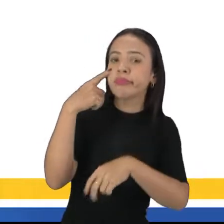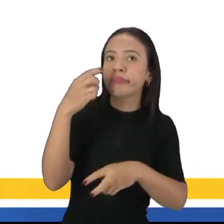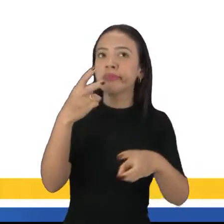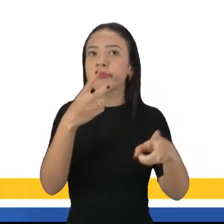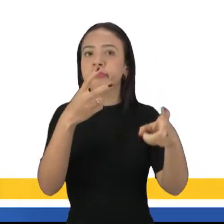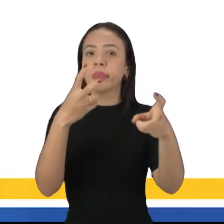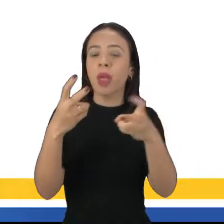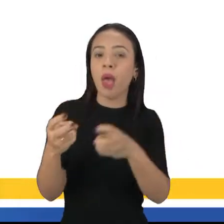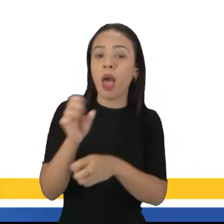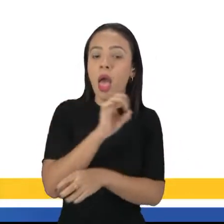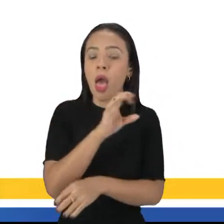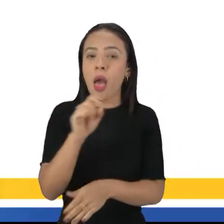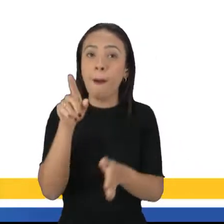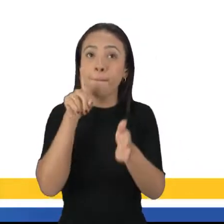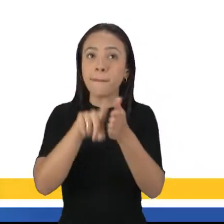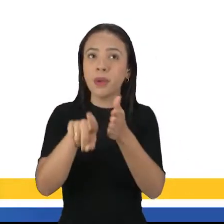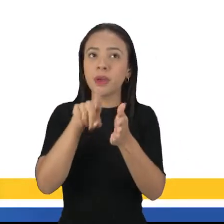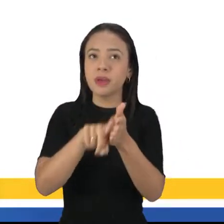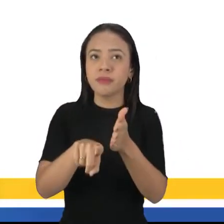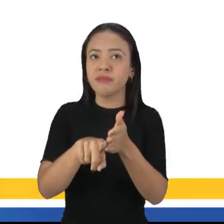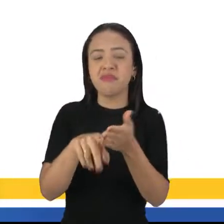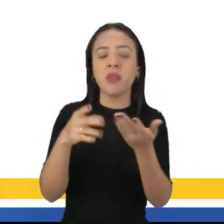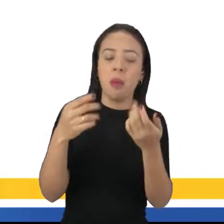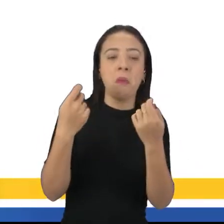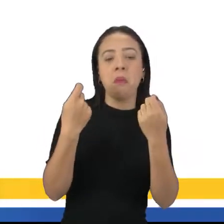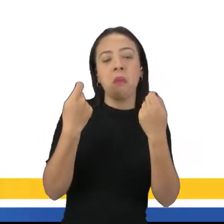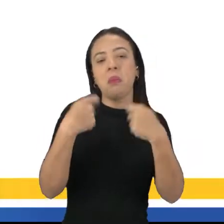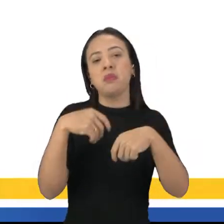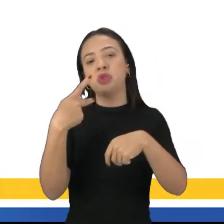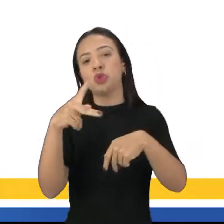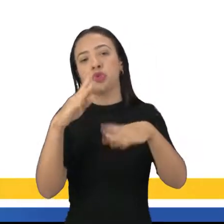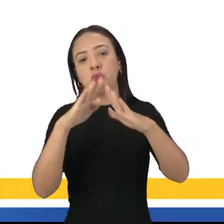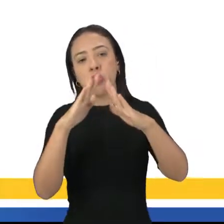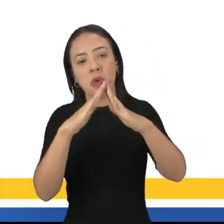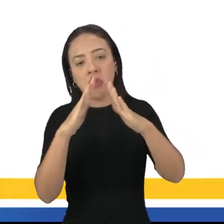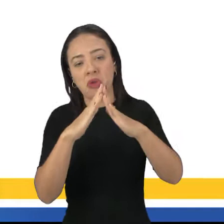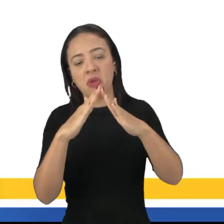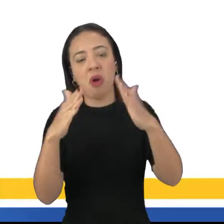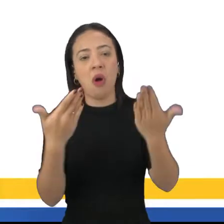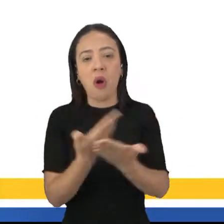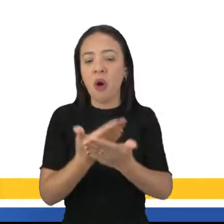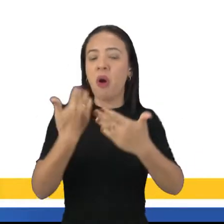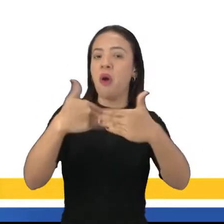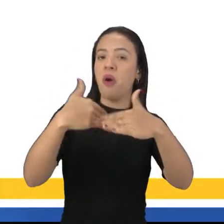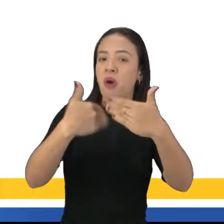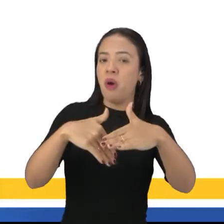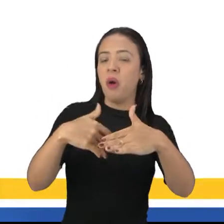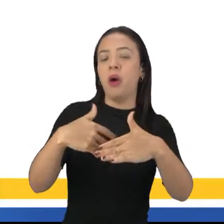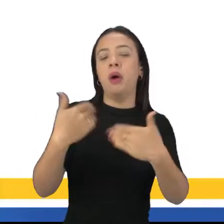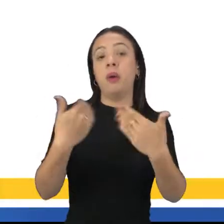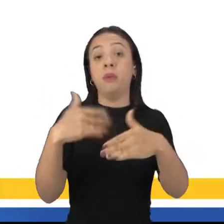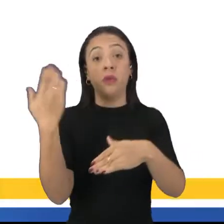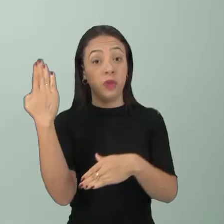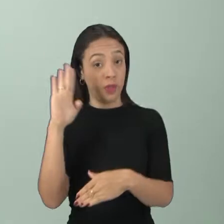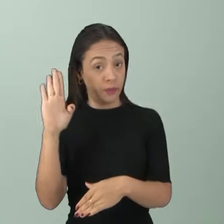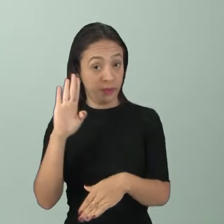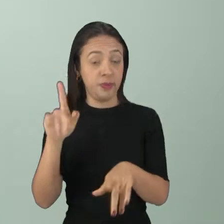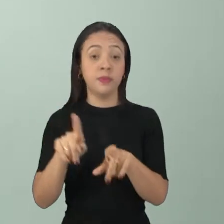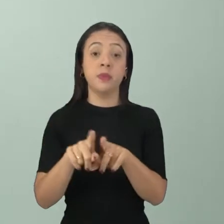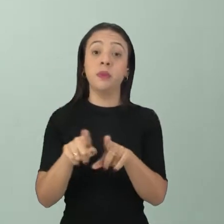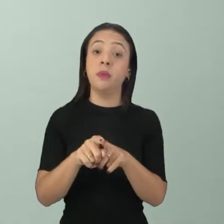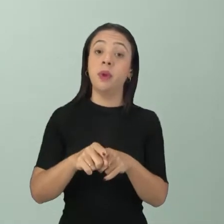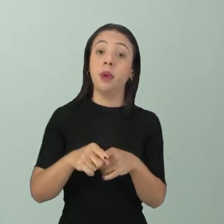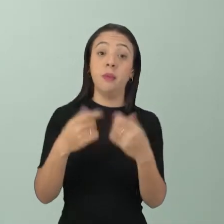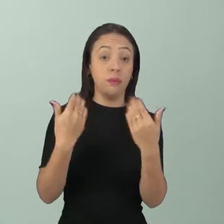né, cada questão, seja ela lá da sua escola, né, das suas provas bimestrais, das suas